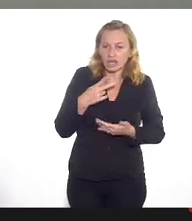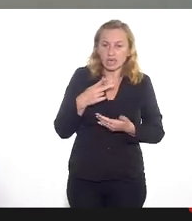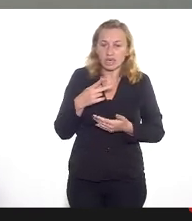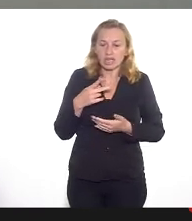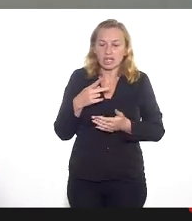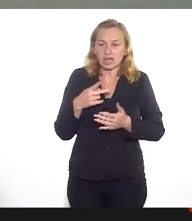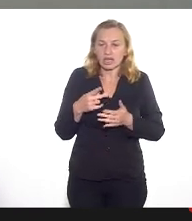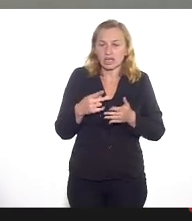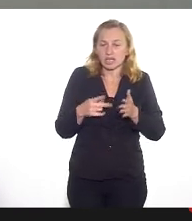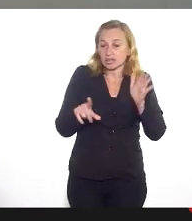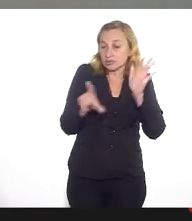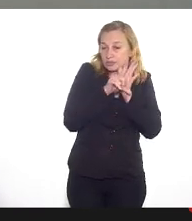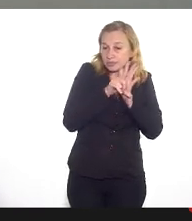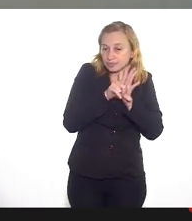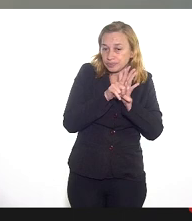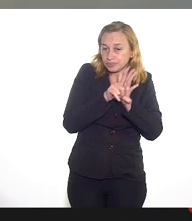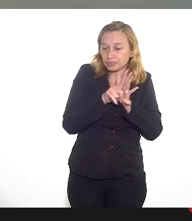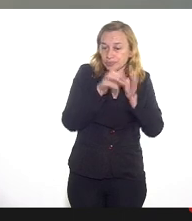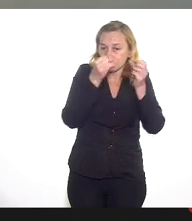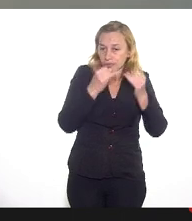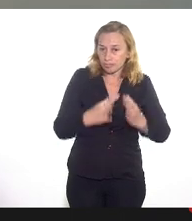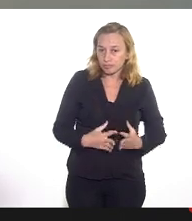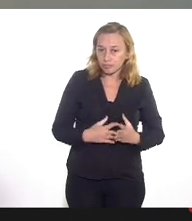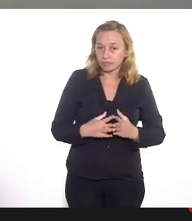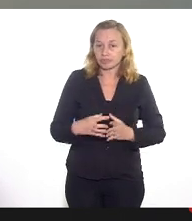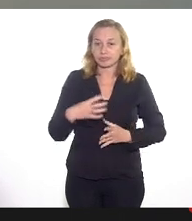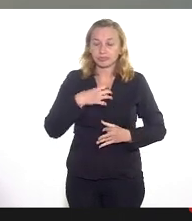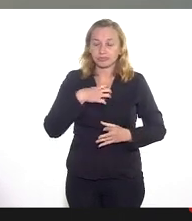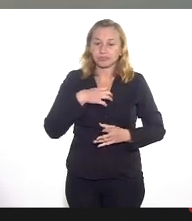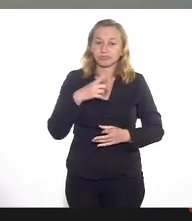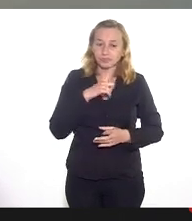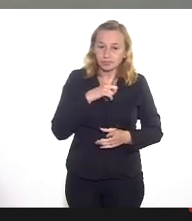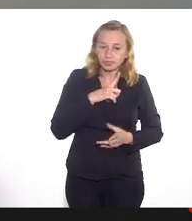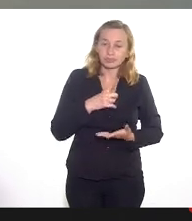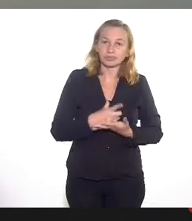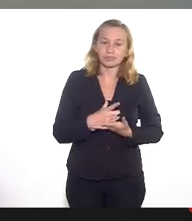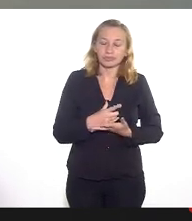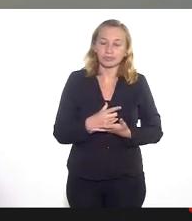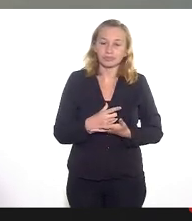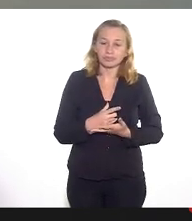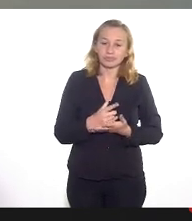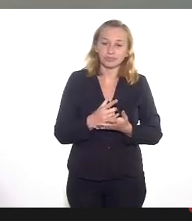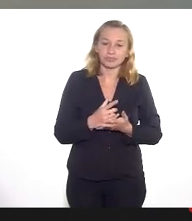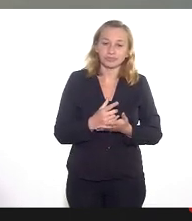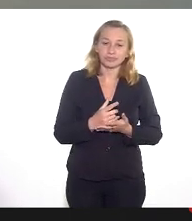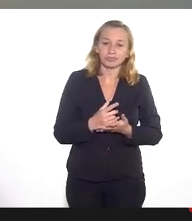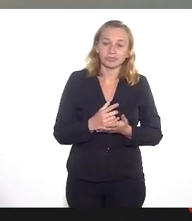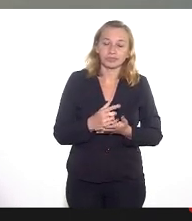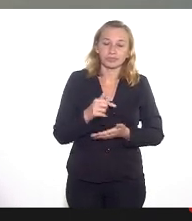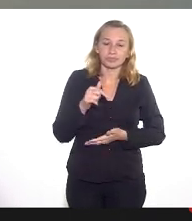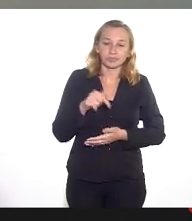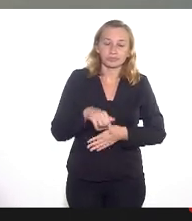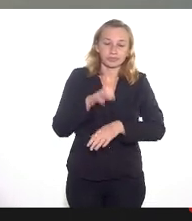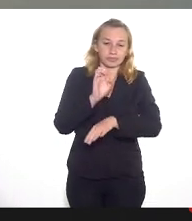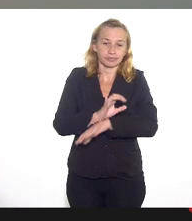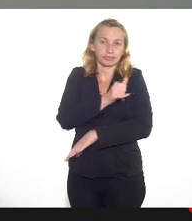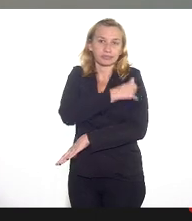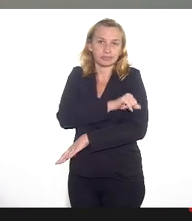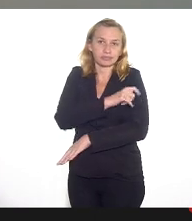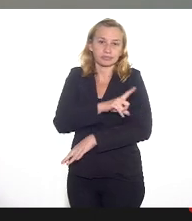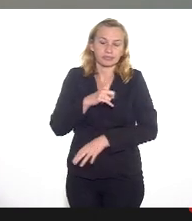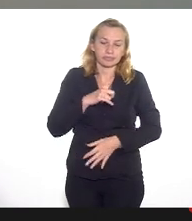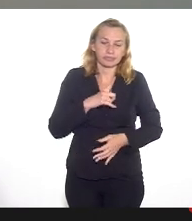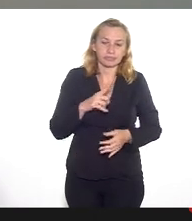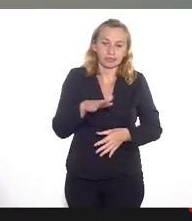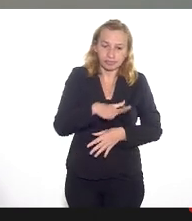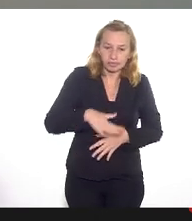toda desenhada no sentido de quem viesse adquirir, né, o insumo final aqui no estado do Rio de Janeiro, para um